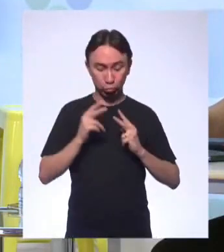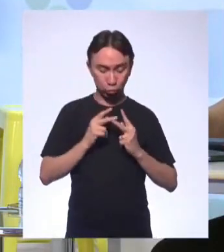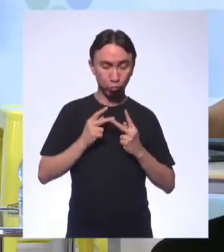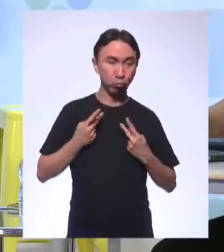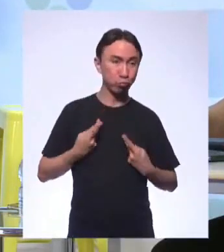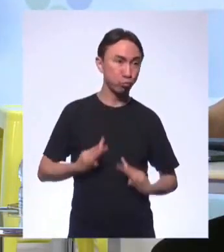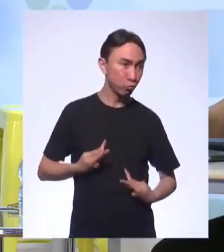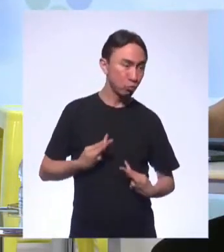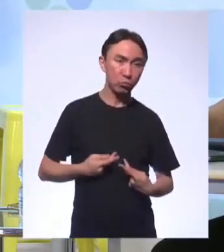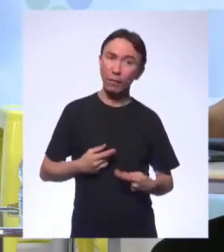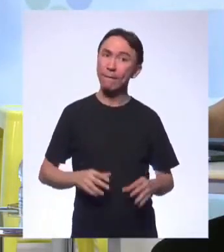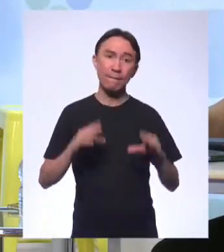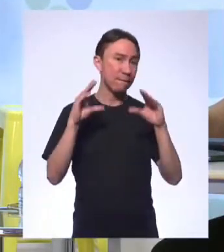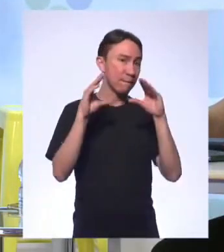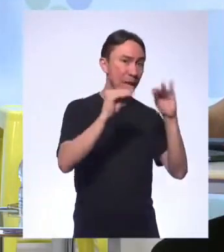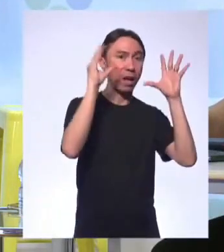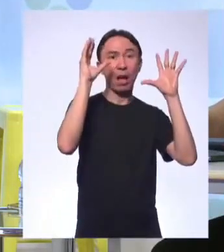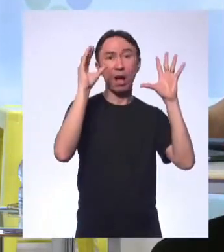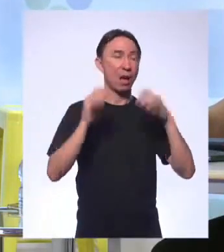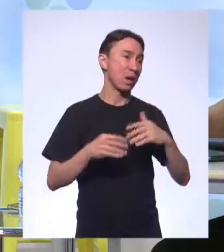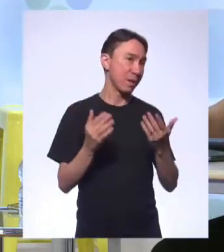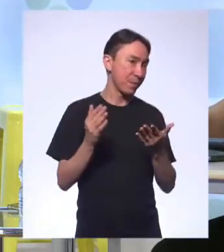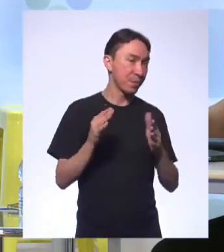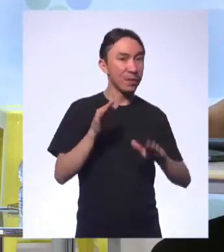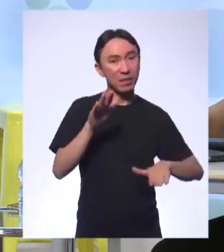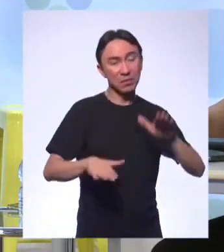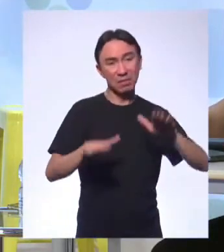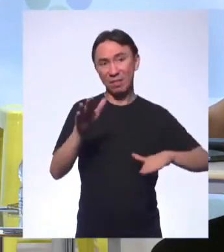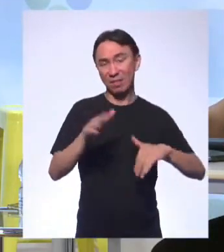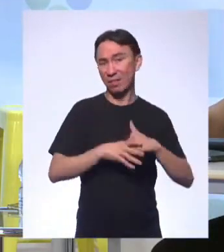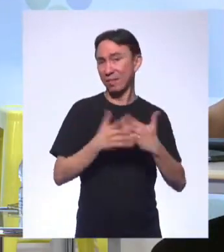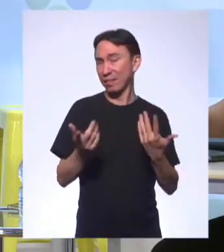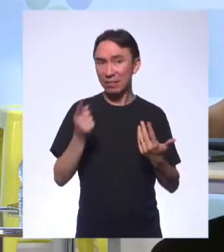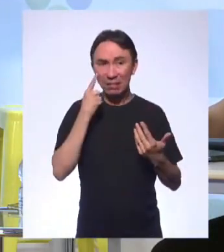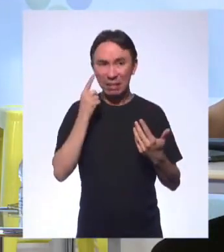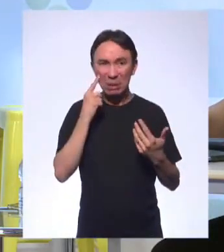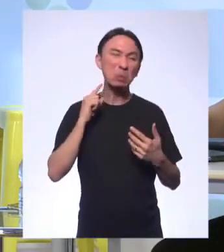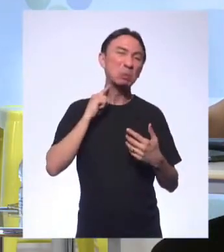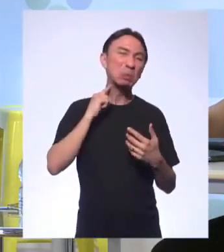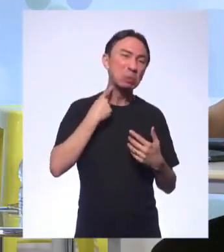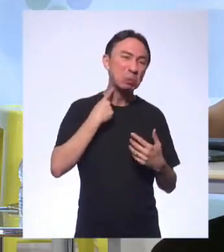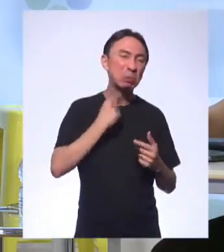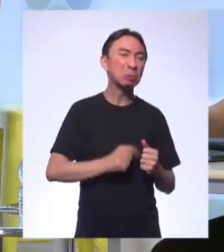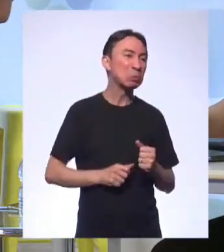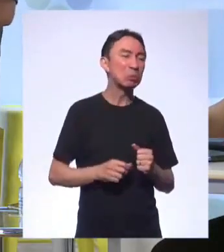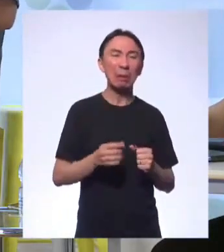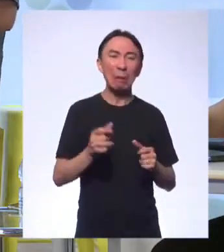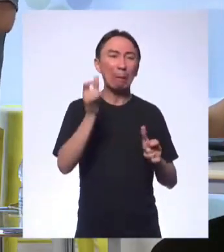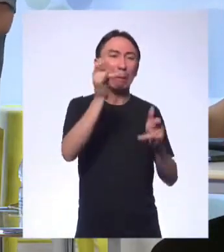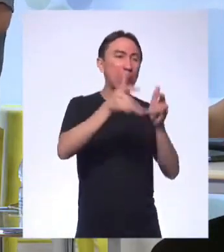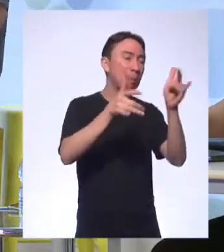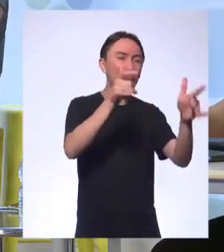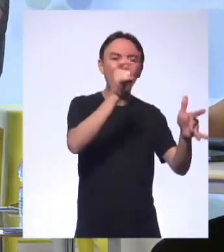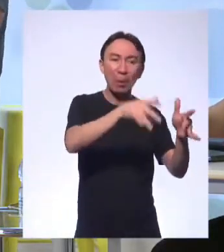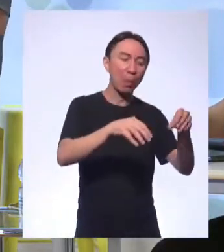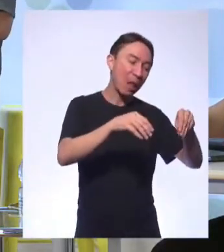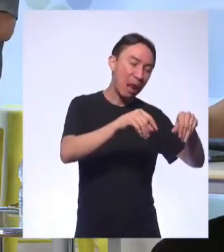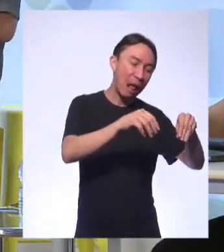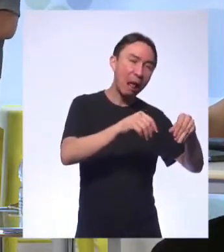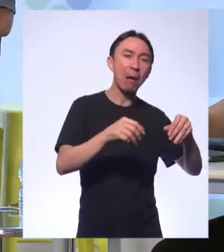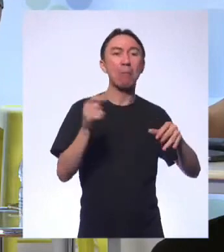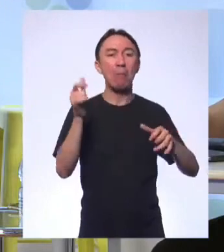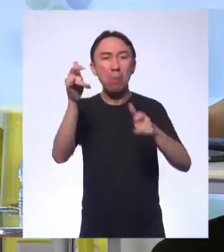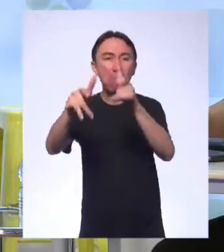ambiente, ok? Jogando muito poluente tanto no solo quanto na água, e aí pode causar danos aos